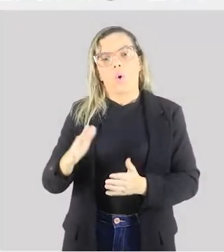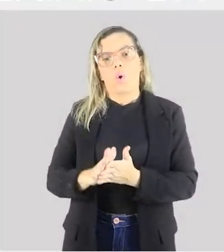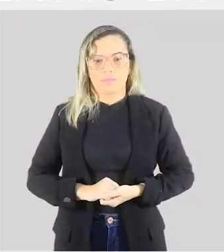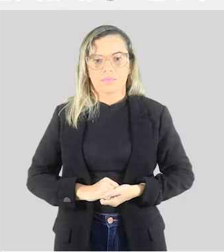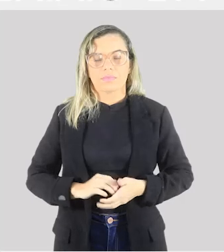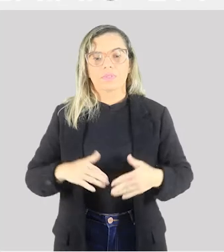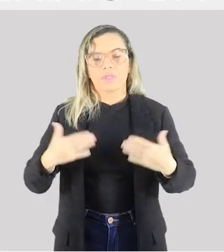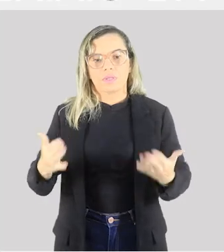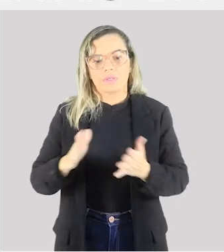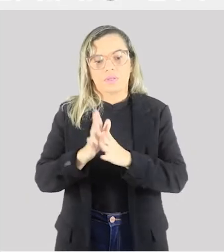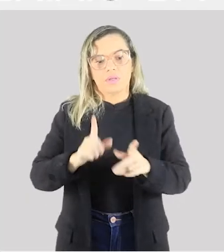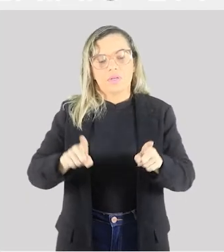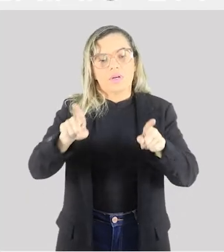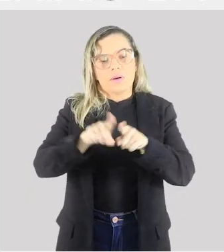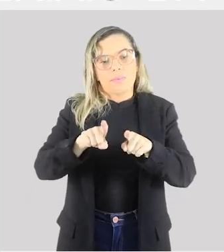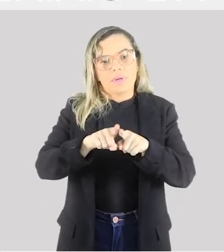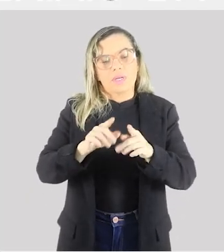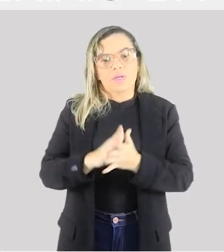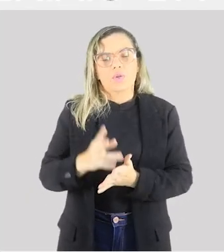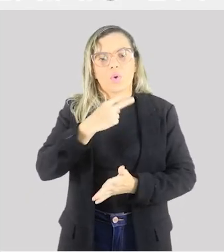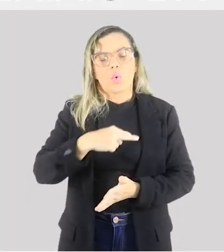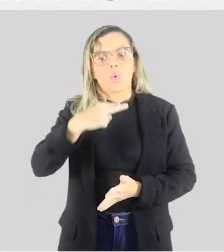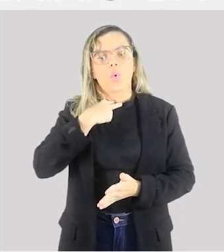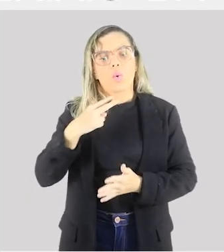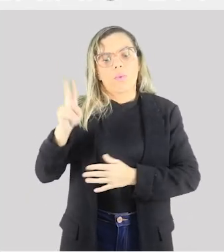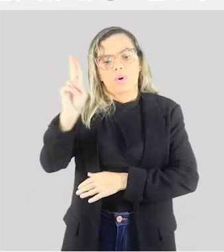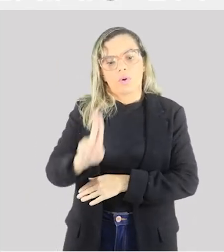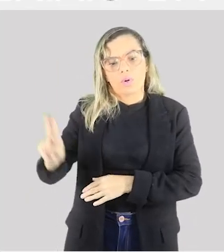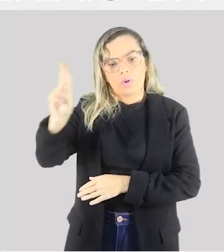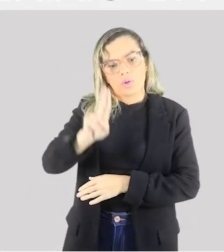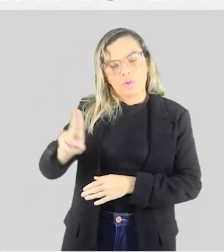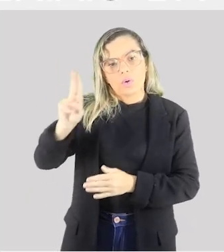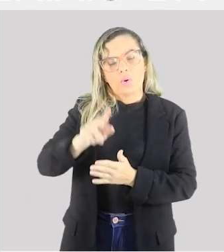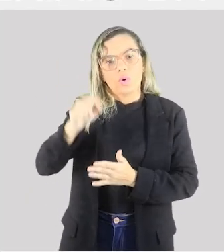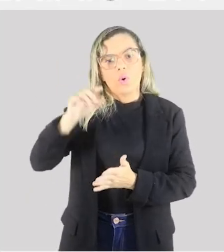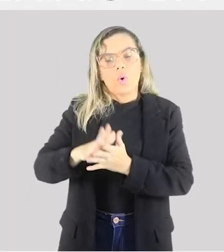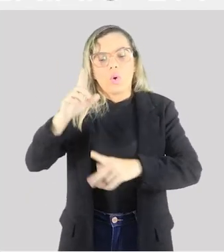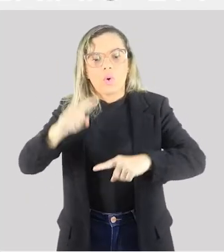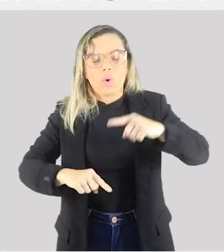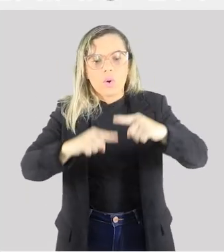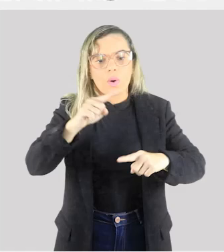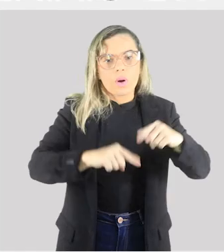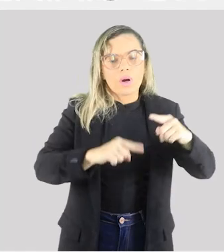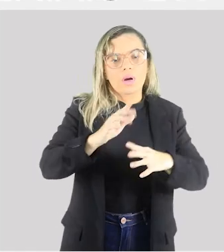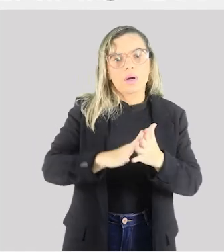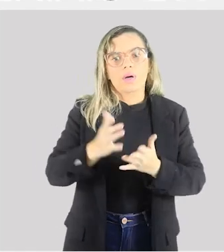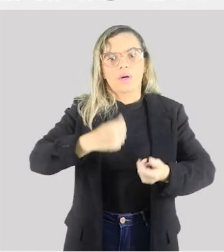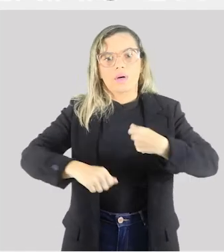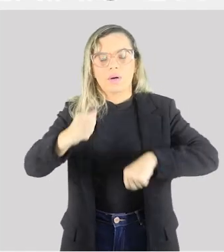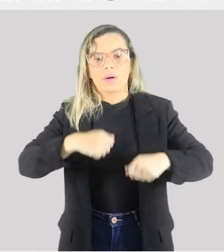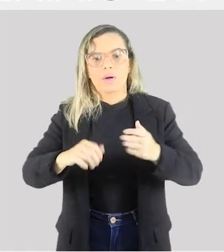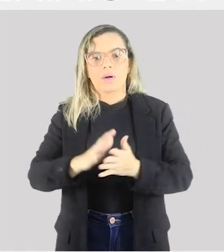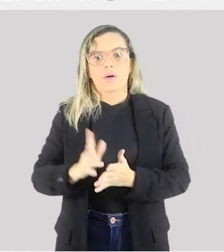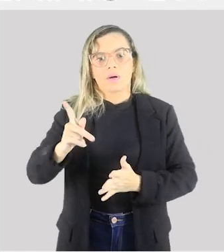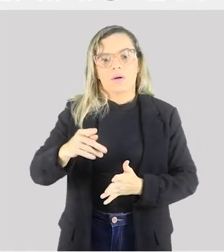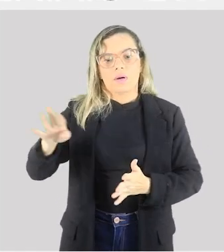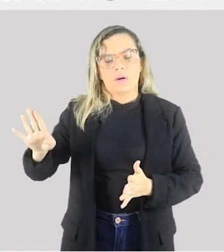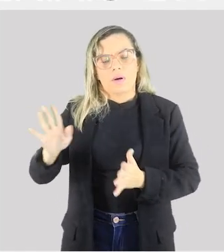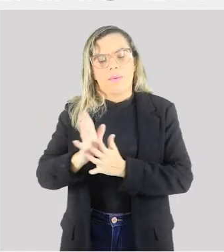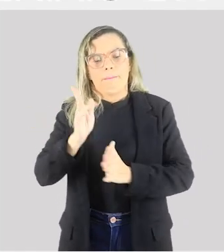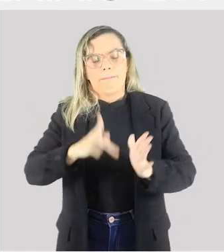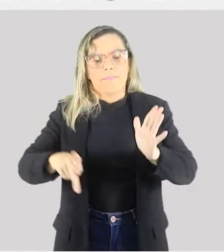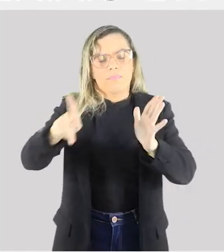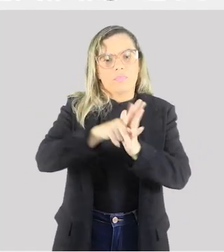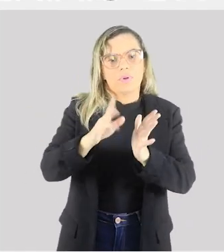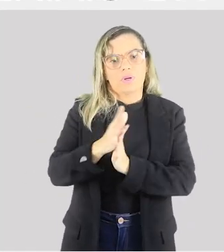desleixada. Também não é possível utilizar recursos da administração pública de maneira pessoal, de maneira pessoalizada. E